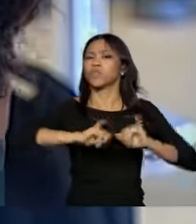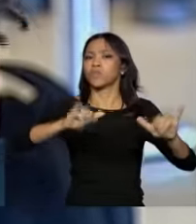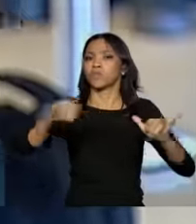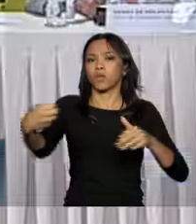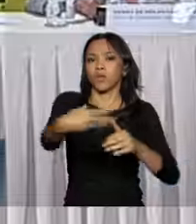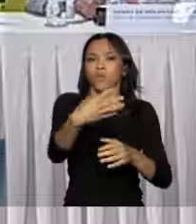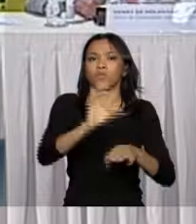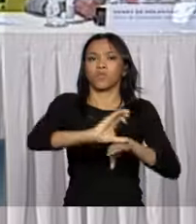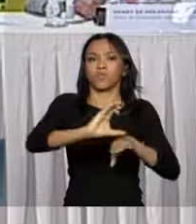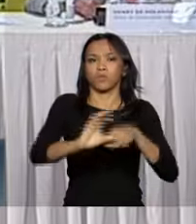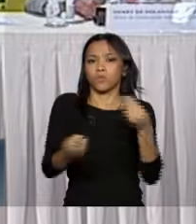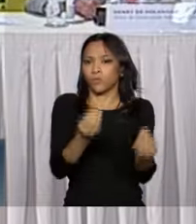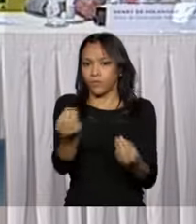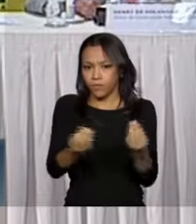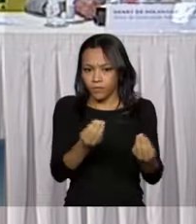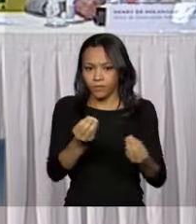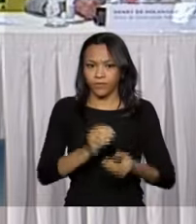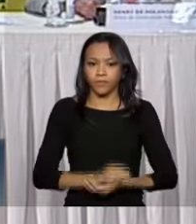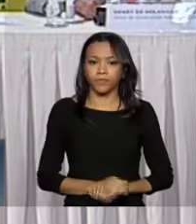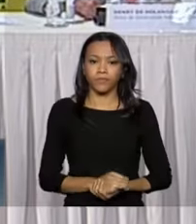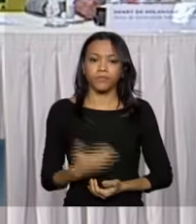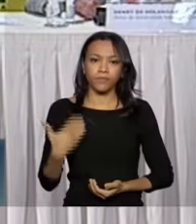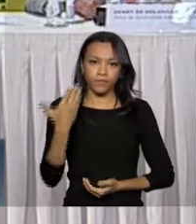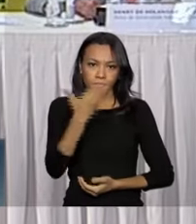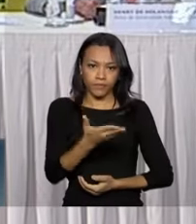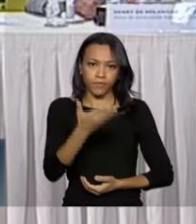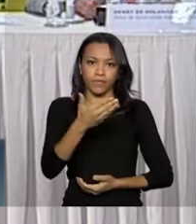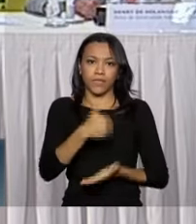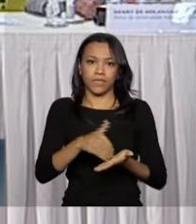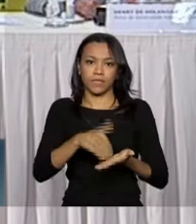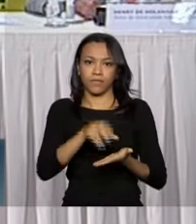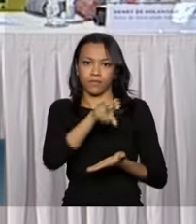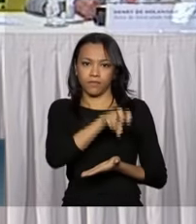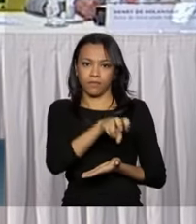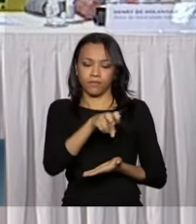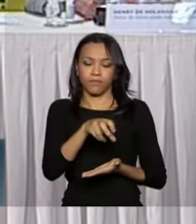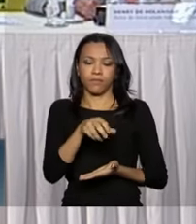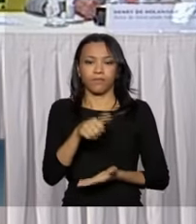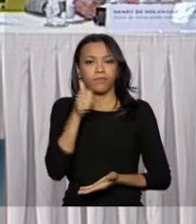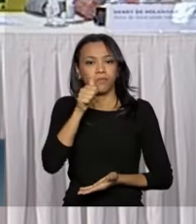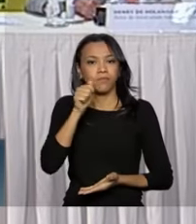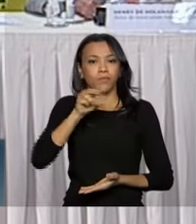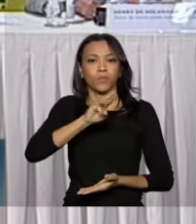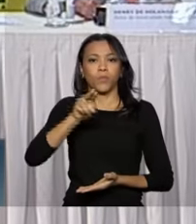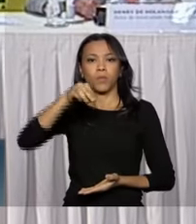como é que está. Obrigada. Por favor, secretária Marta. Obrigado, Renata.